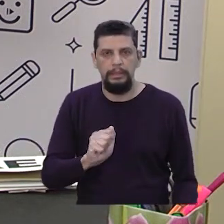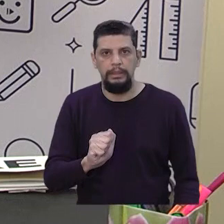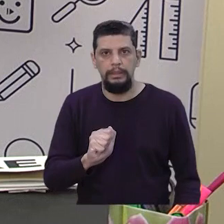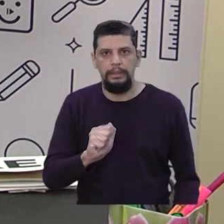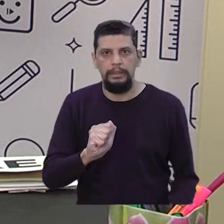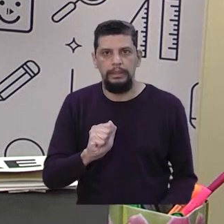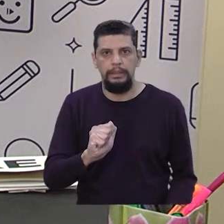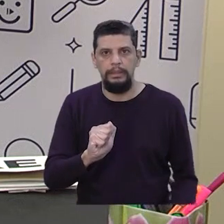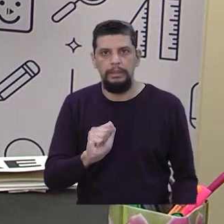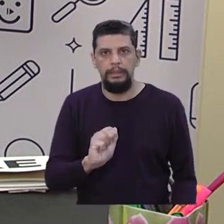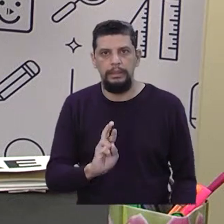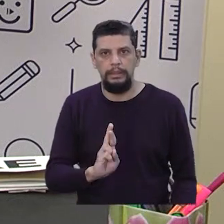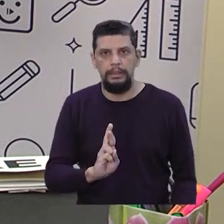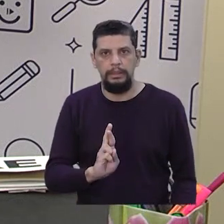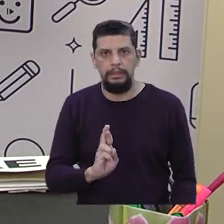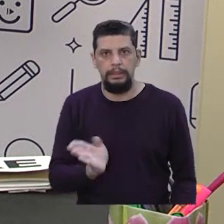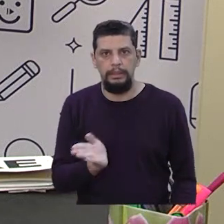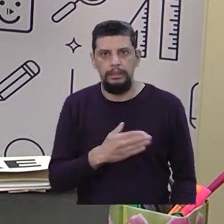Ar,